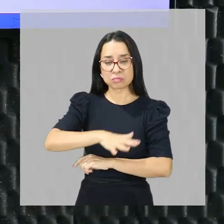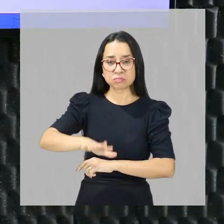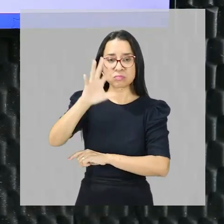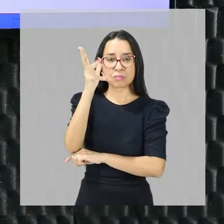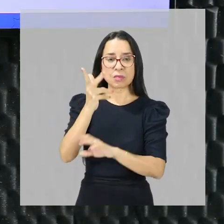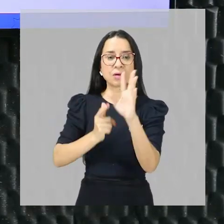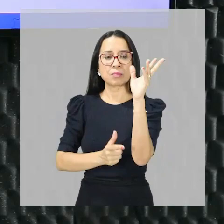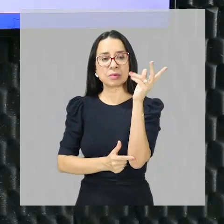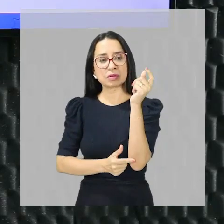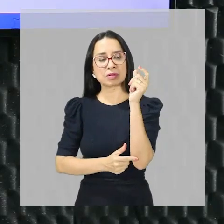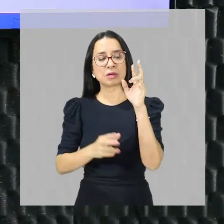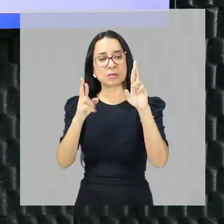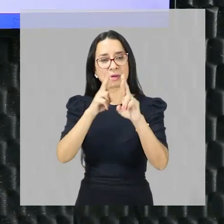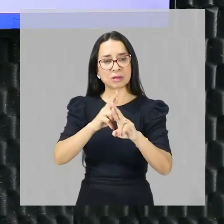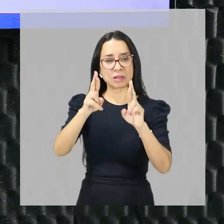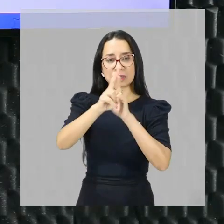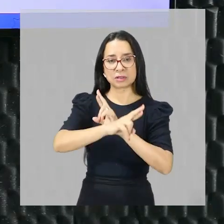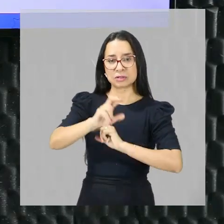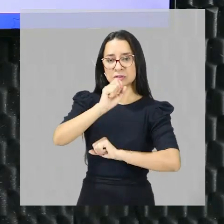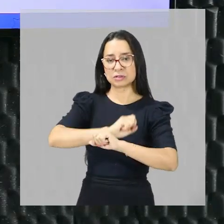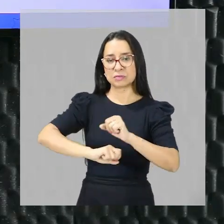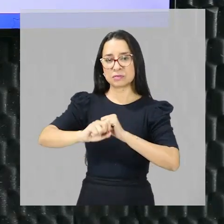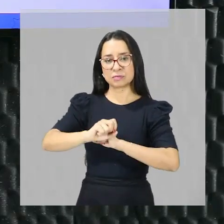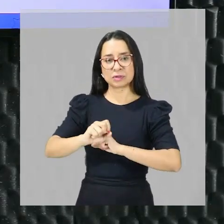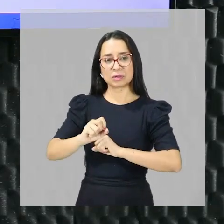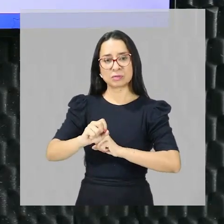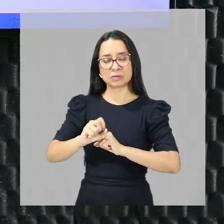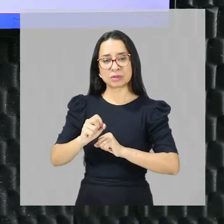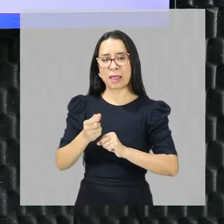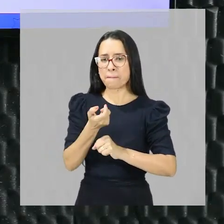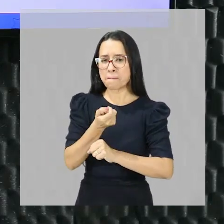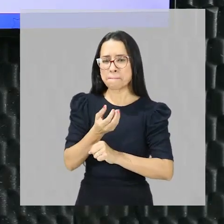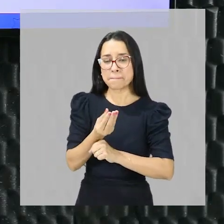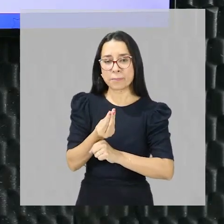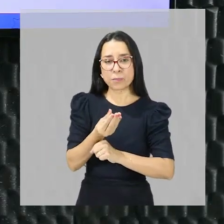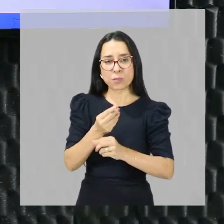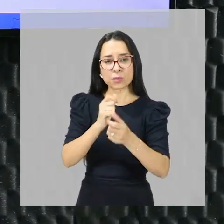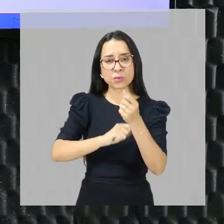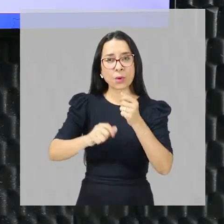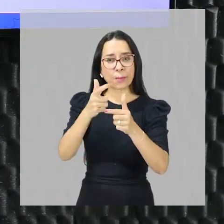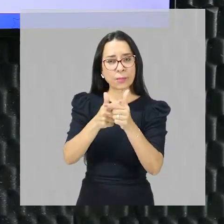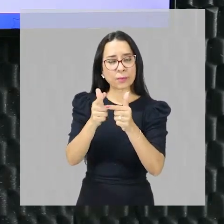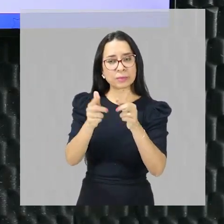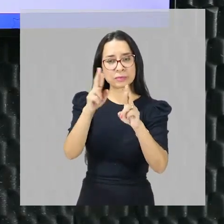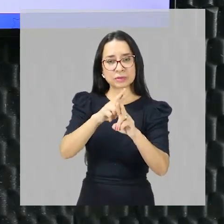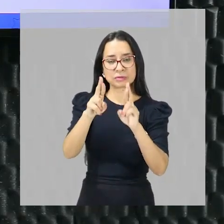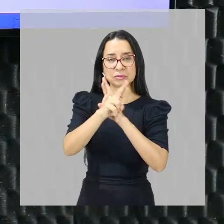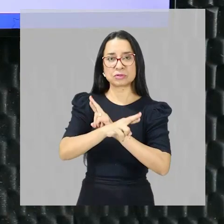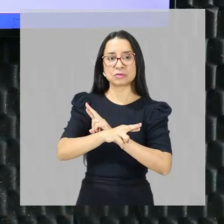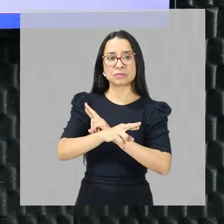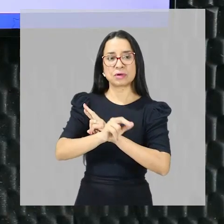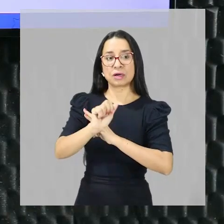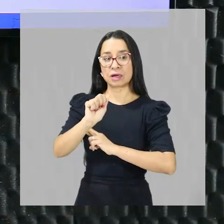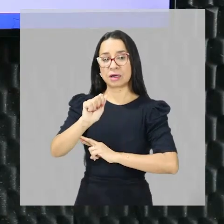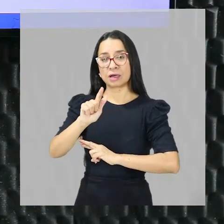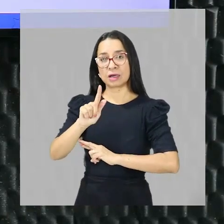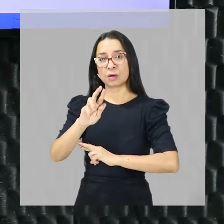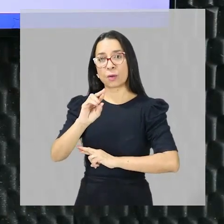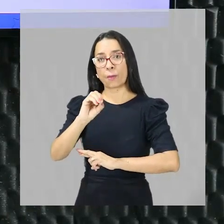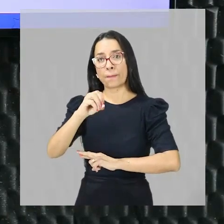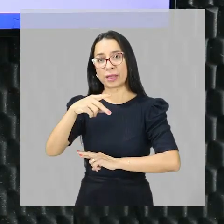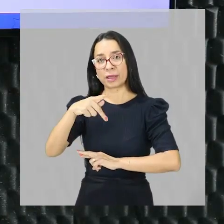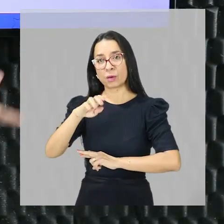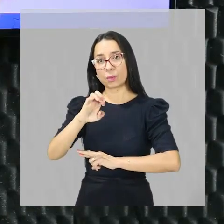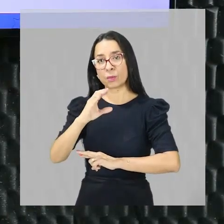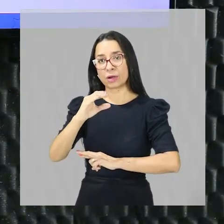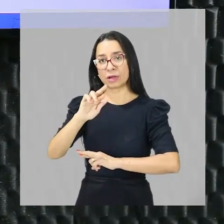país relativo aos excessos da agropecuária? Ou seja, qual o problema relativo à agropecuária? Só aí tu já conseguiria matar essa